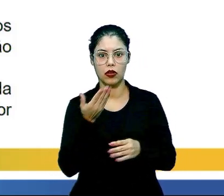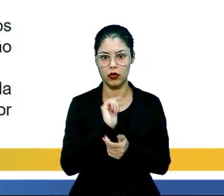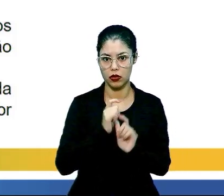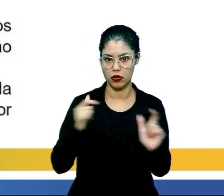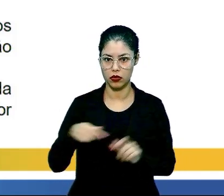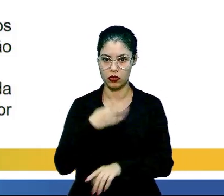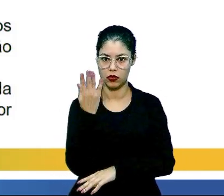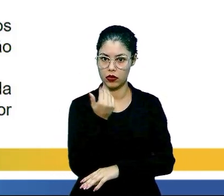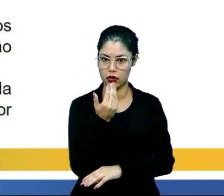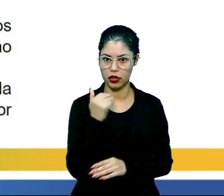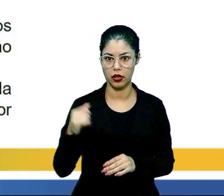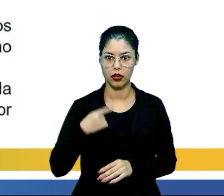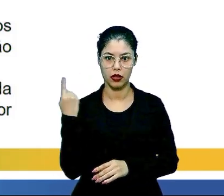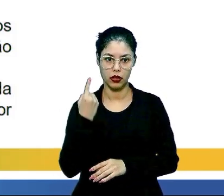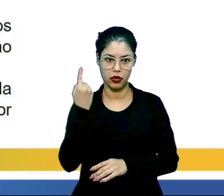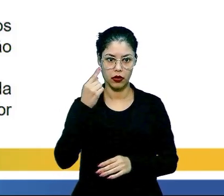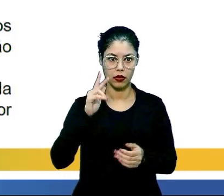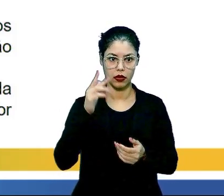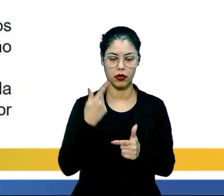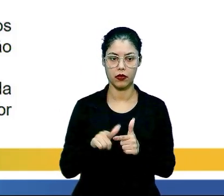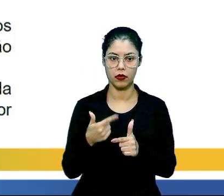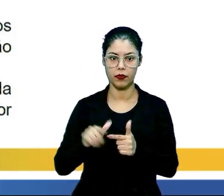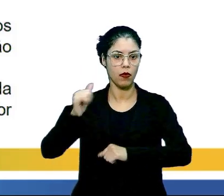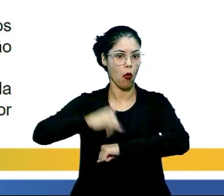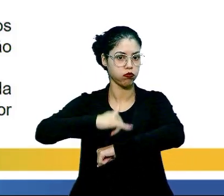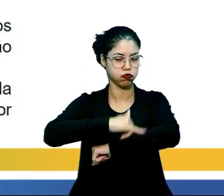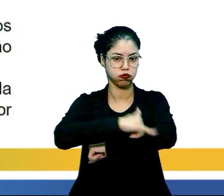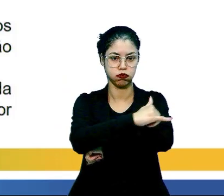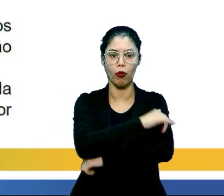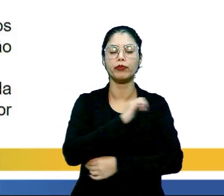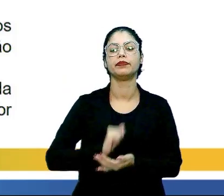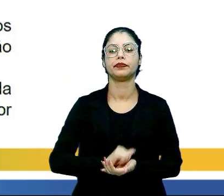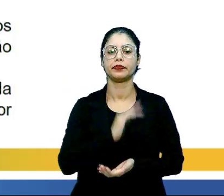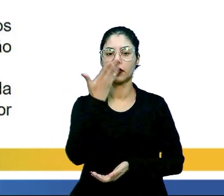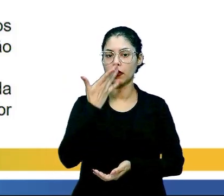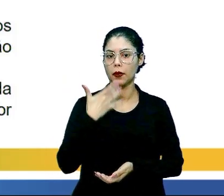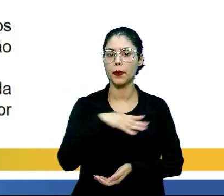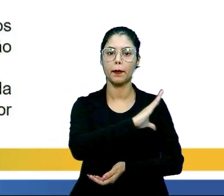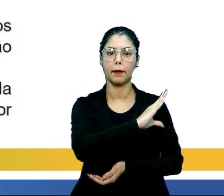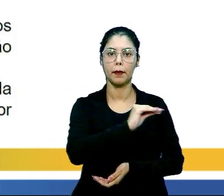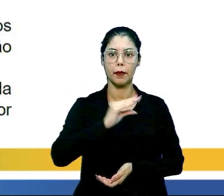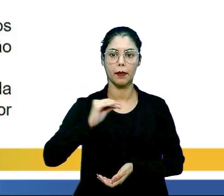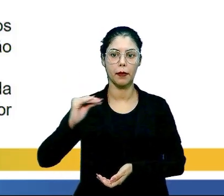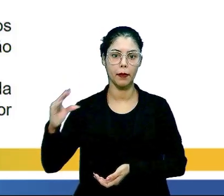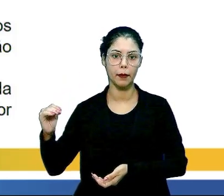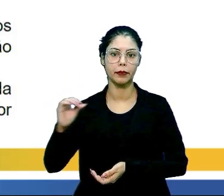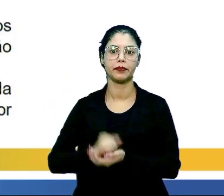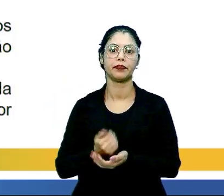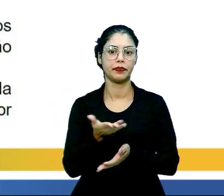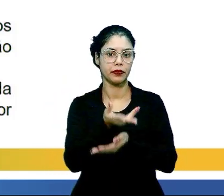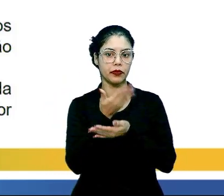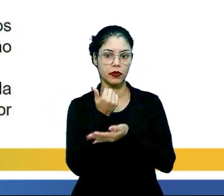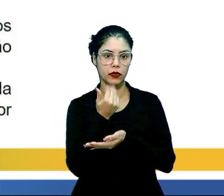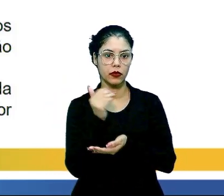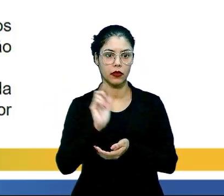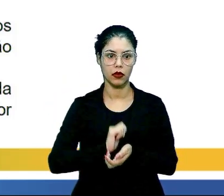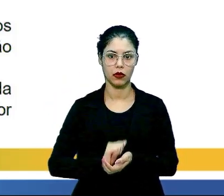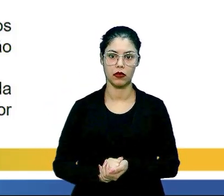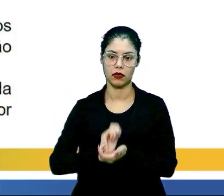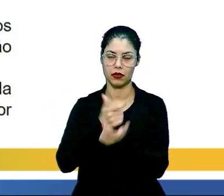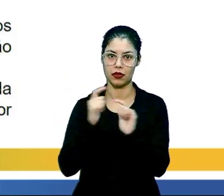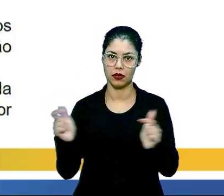ingestão de grandes quantidades de comida é o principal problema da obesidade em crianças e adolescentes, mas sim o consumo de alimentos com alto